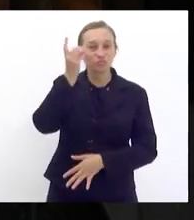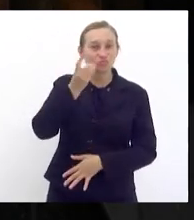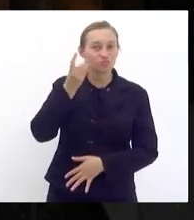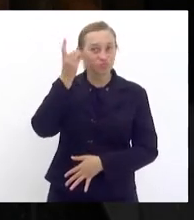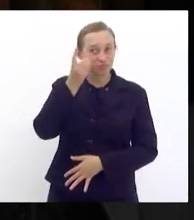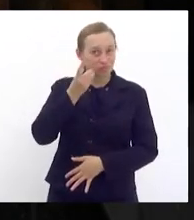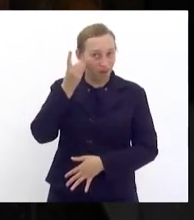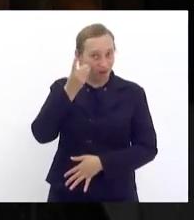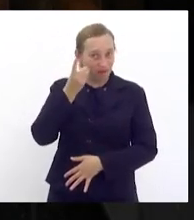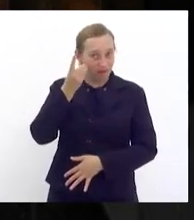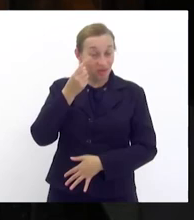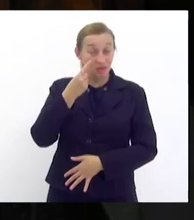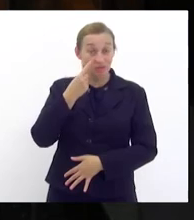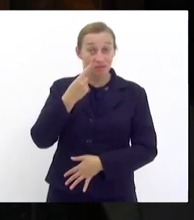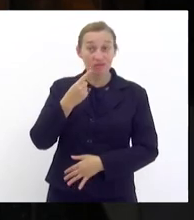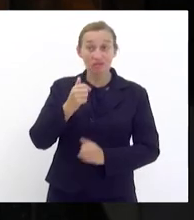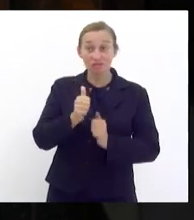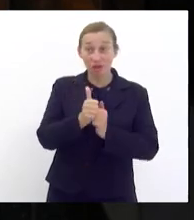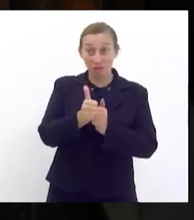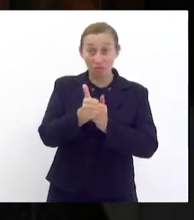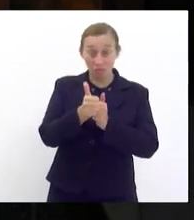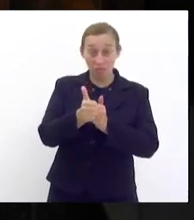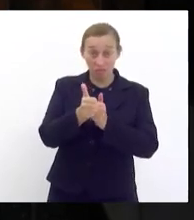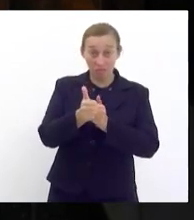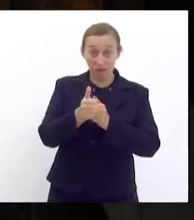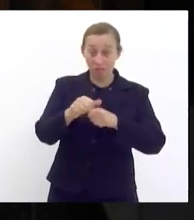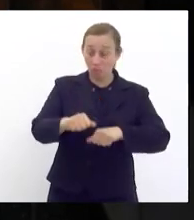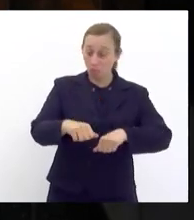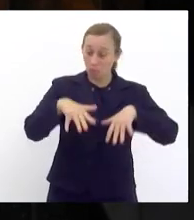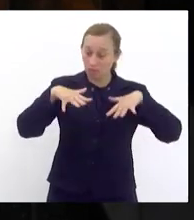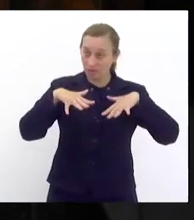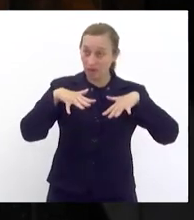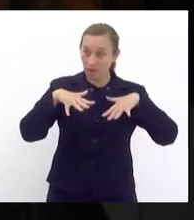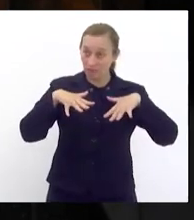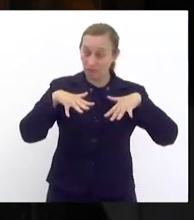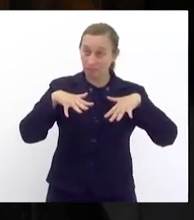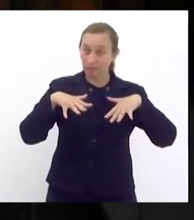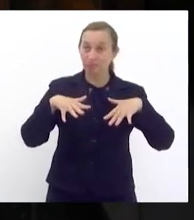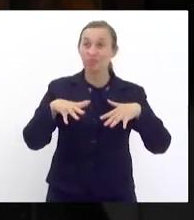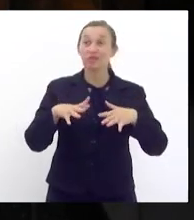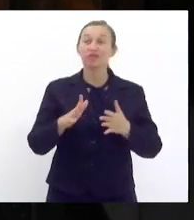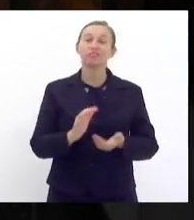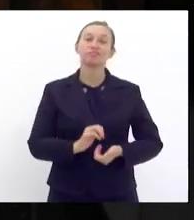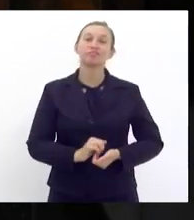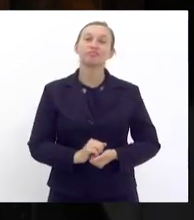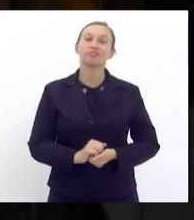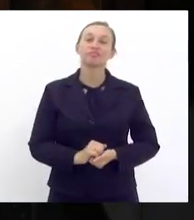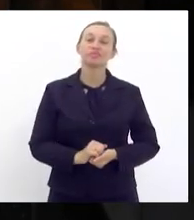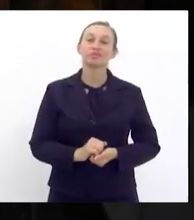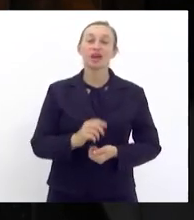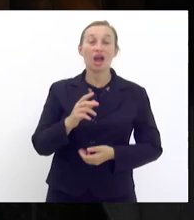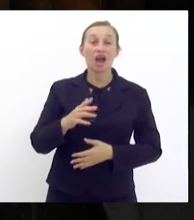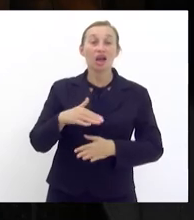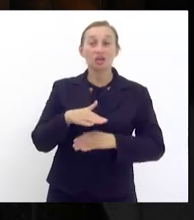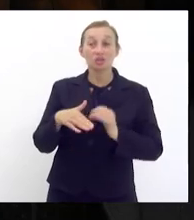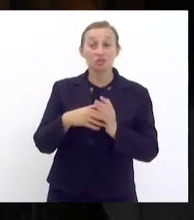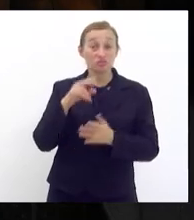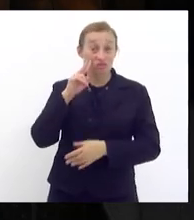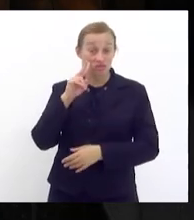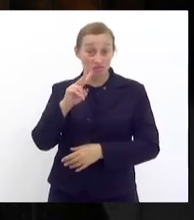que nos acompanham em plenário, senhoras e senhores telespectadores